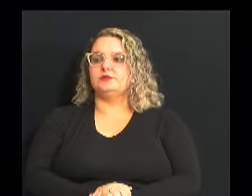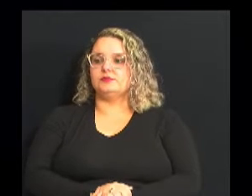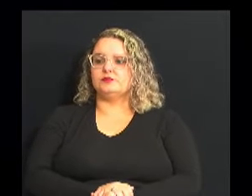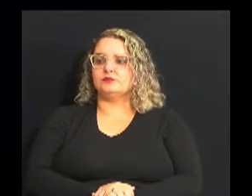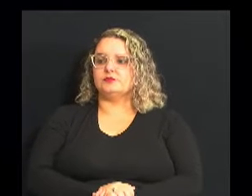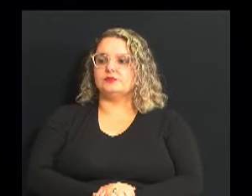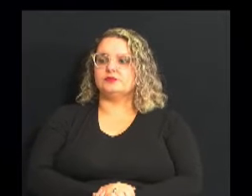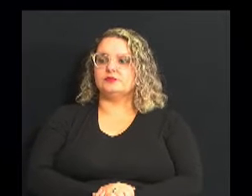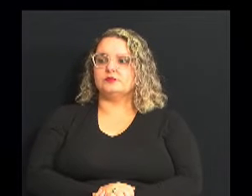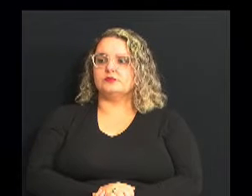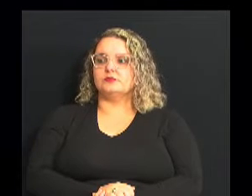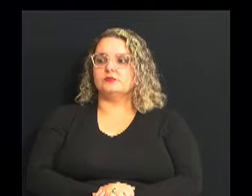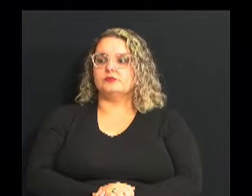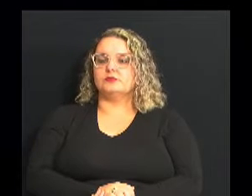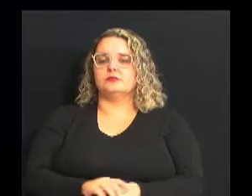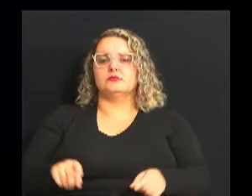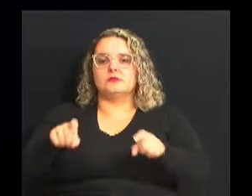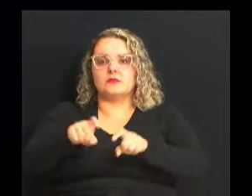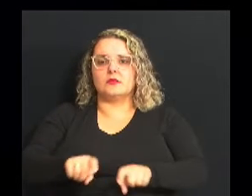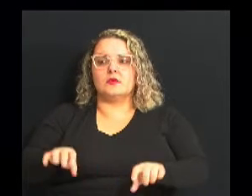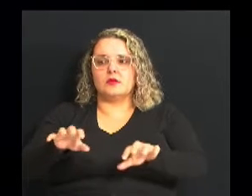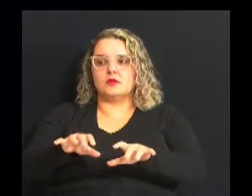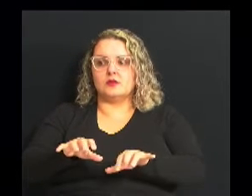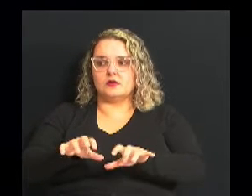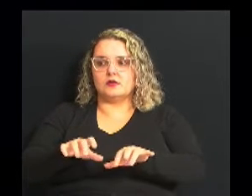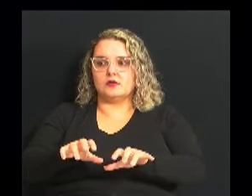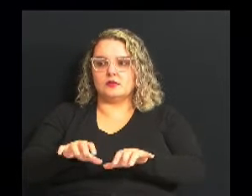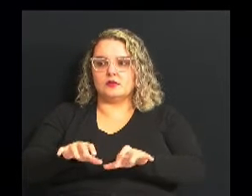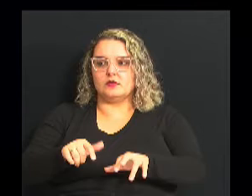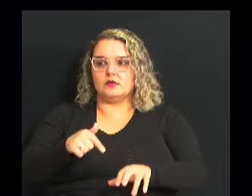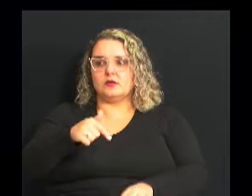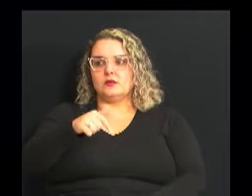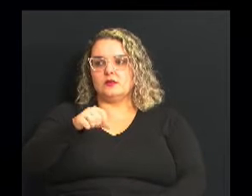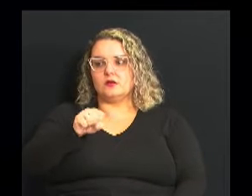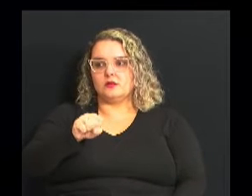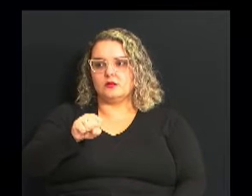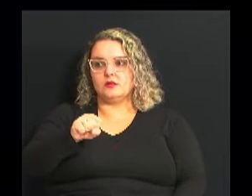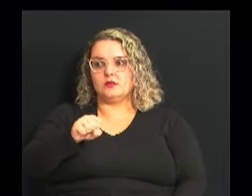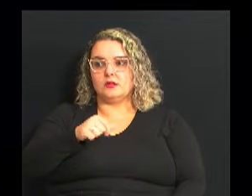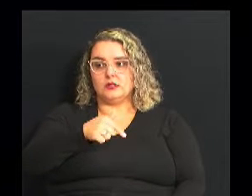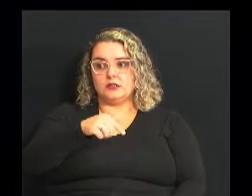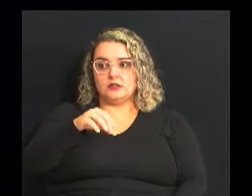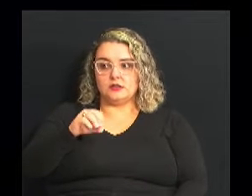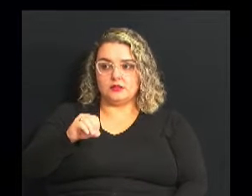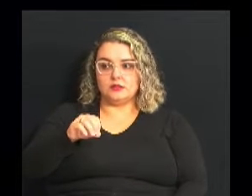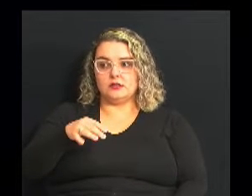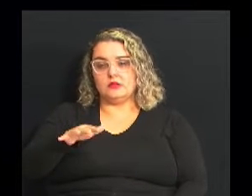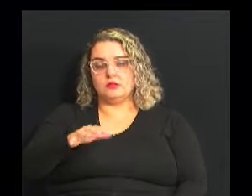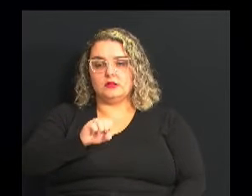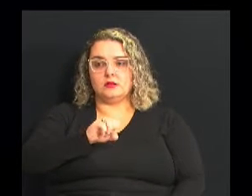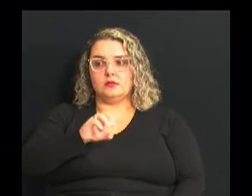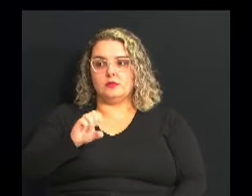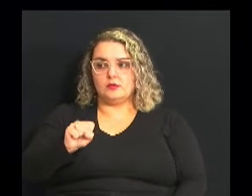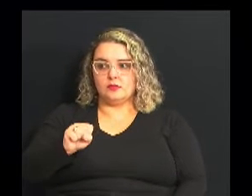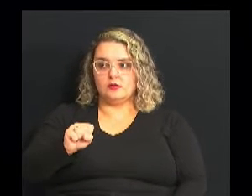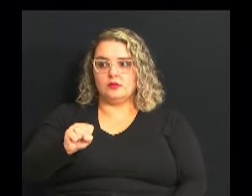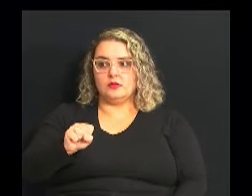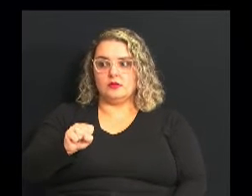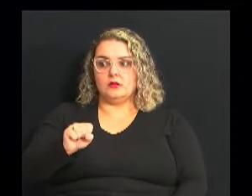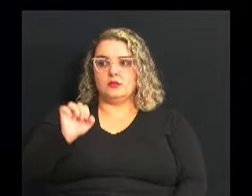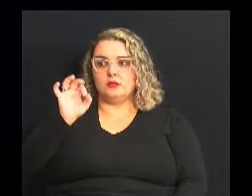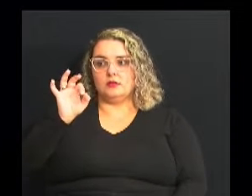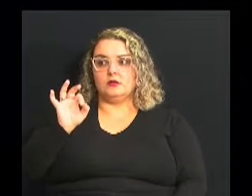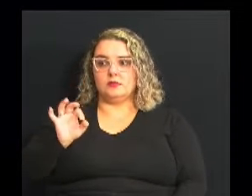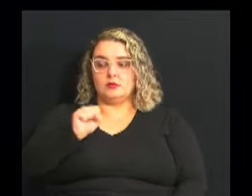de computadores é cerca de 70% a 80% do software livre, né. Todos os